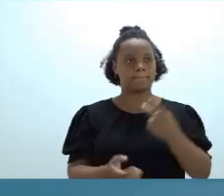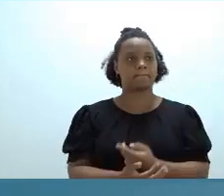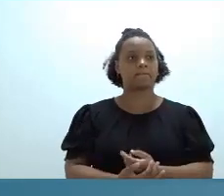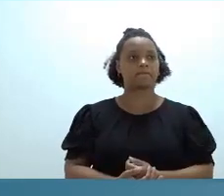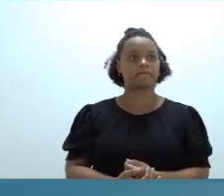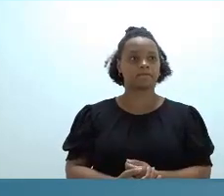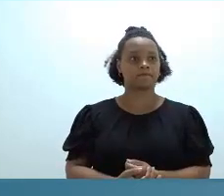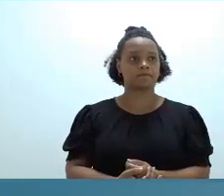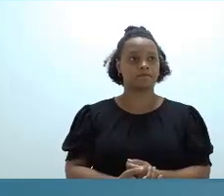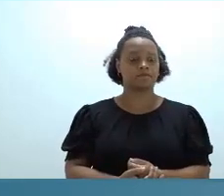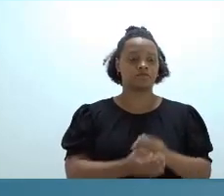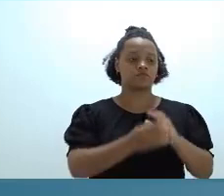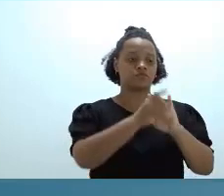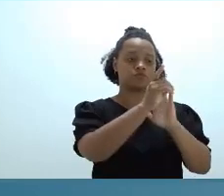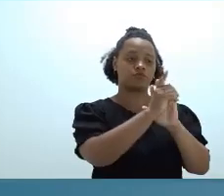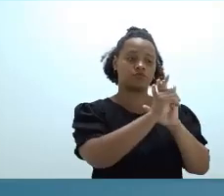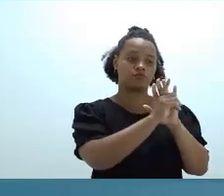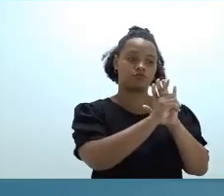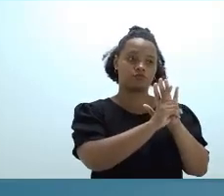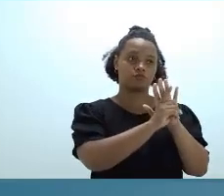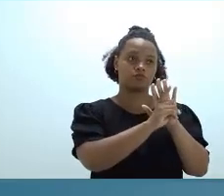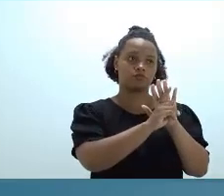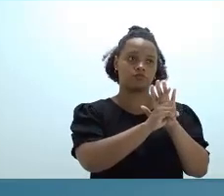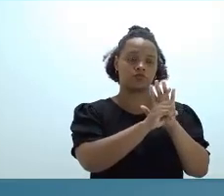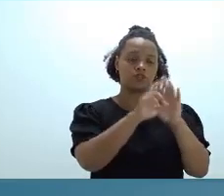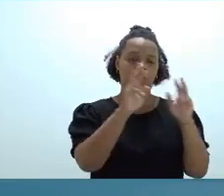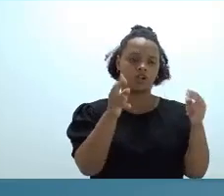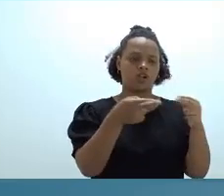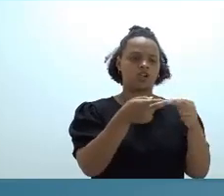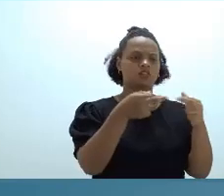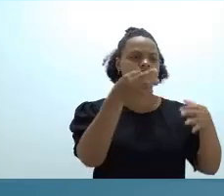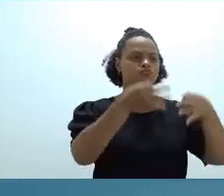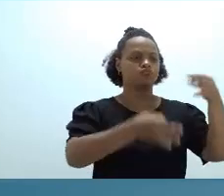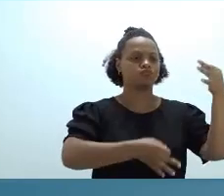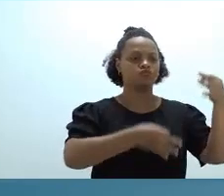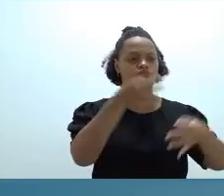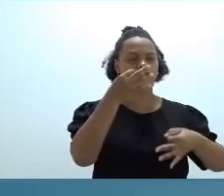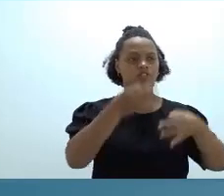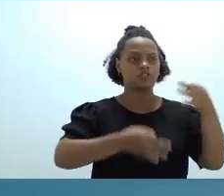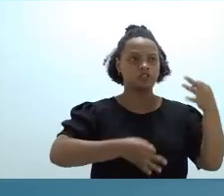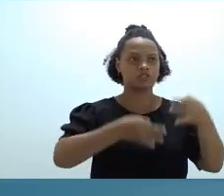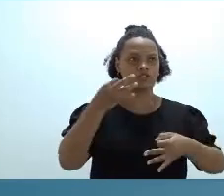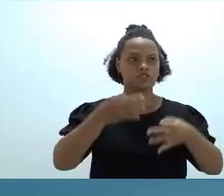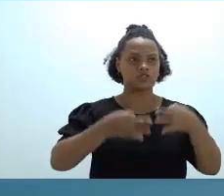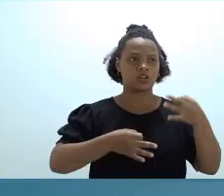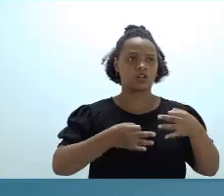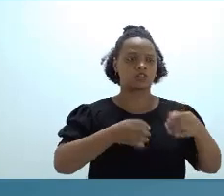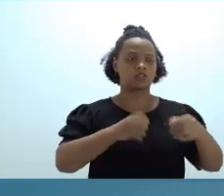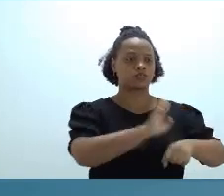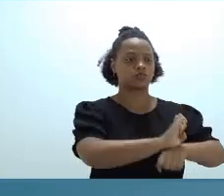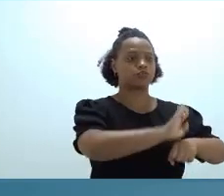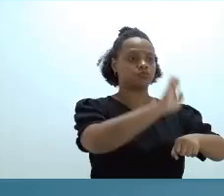diziam os professores que se a relação jurídica tem o Estado como parte,